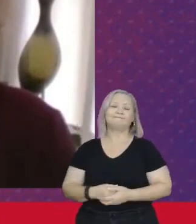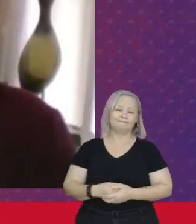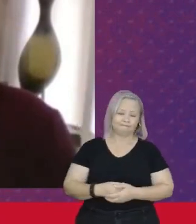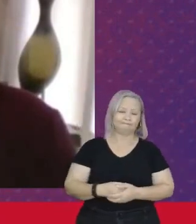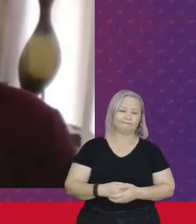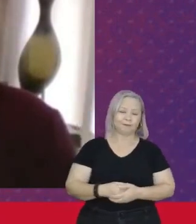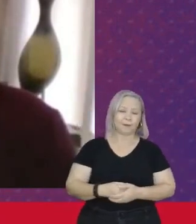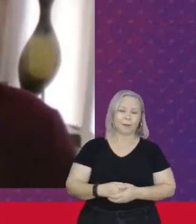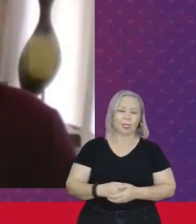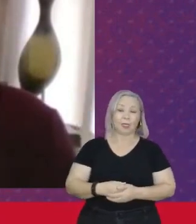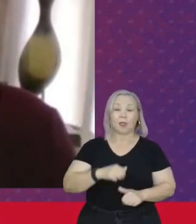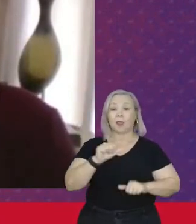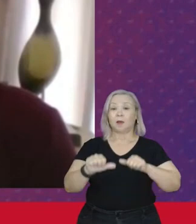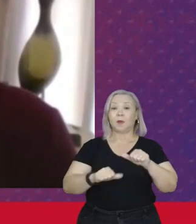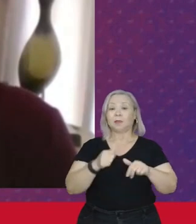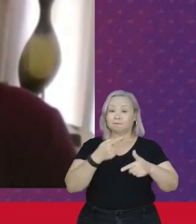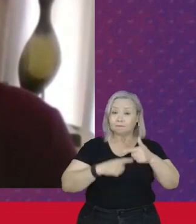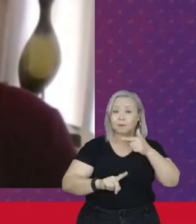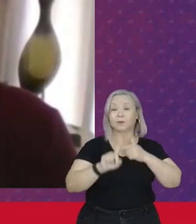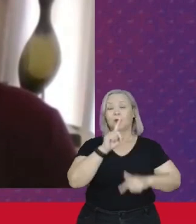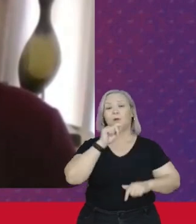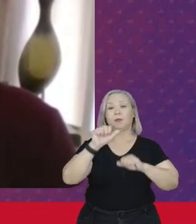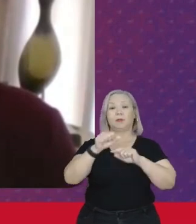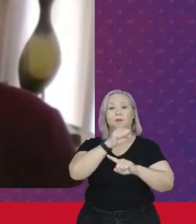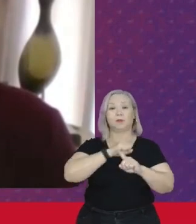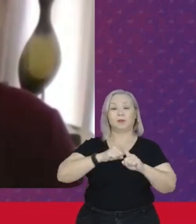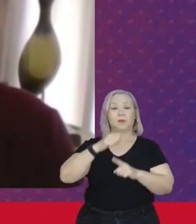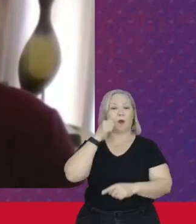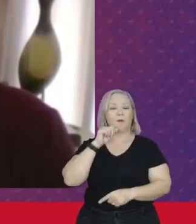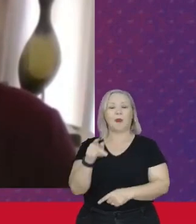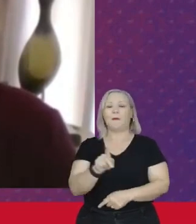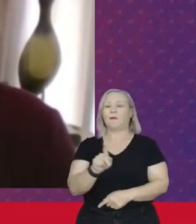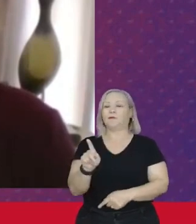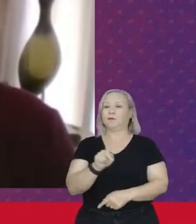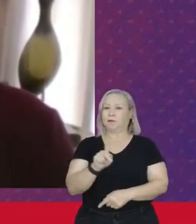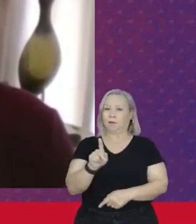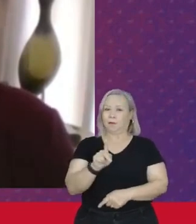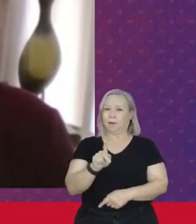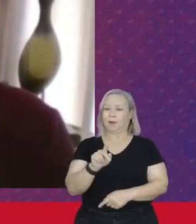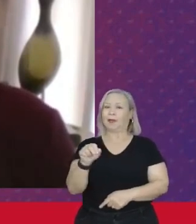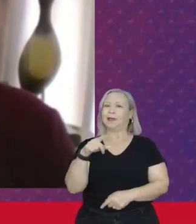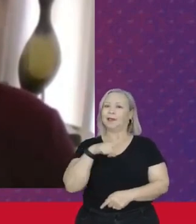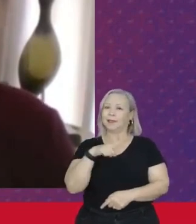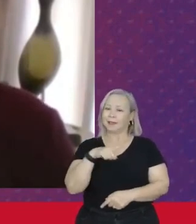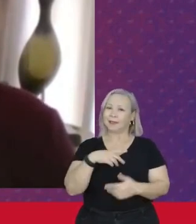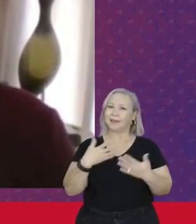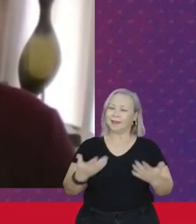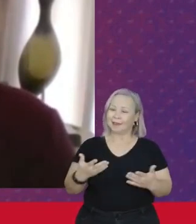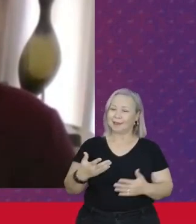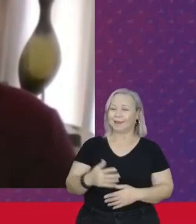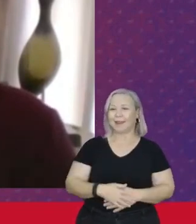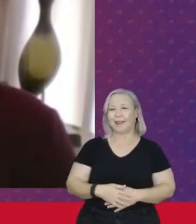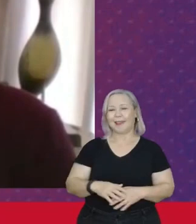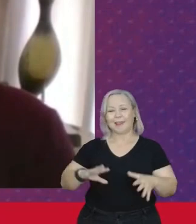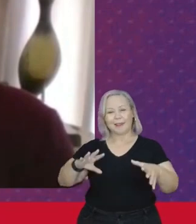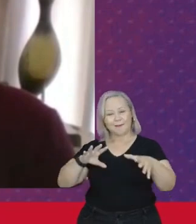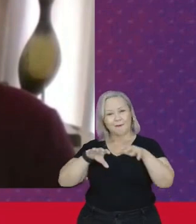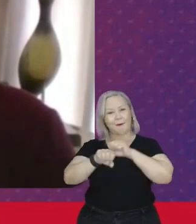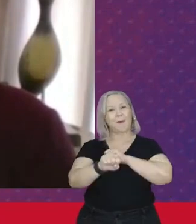pela transformação da sociedade. Então, uma mulher professora que tem, na sua